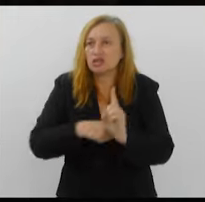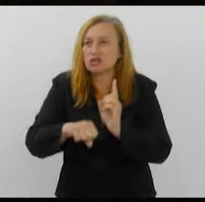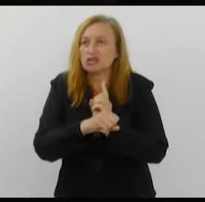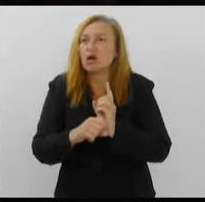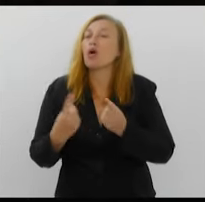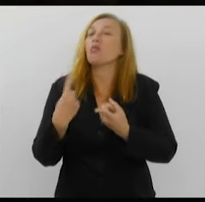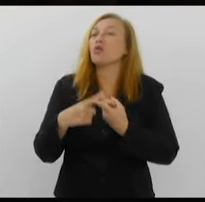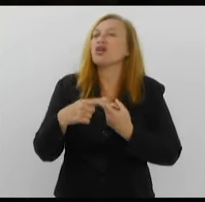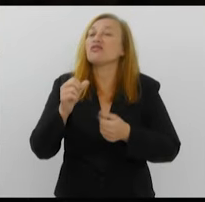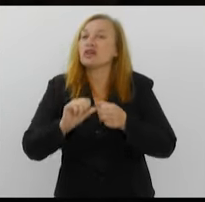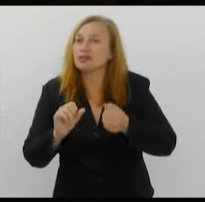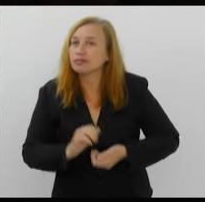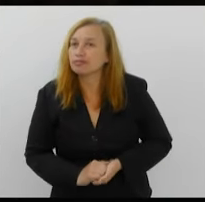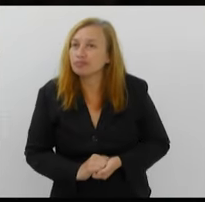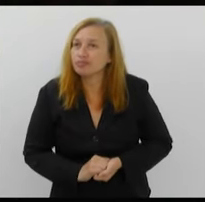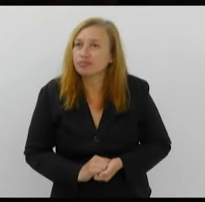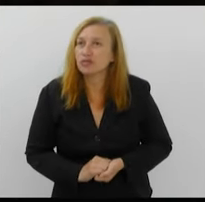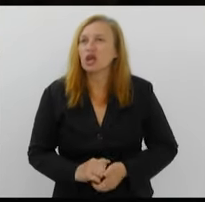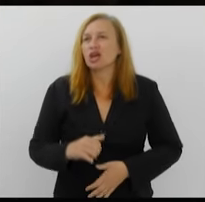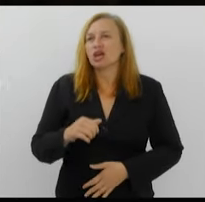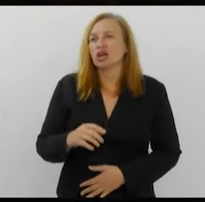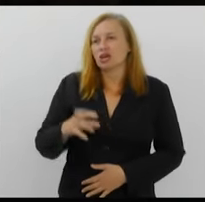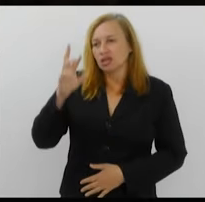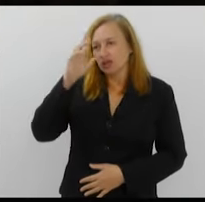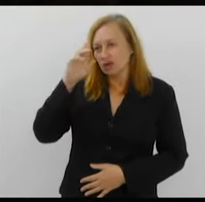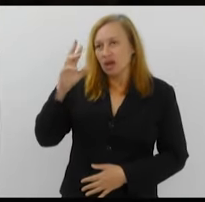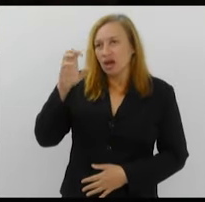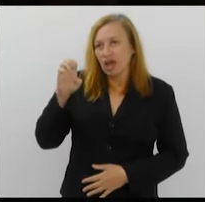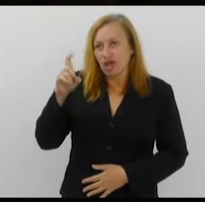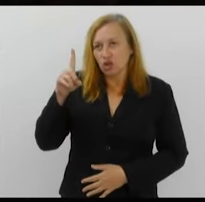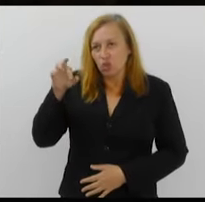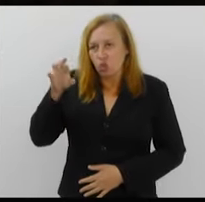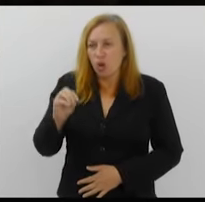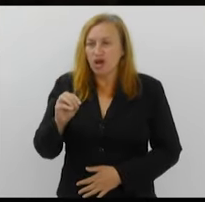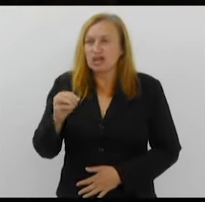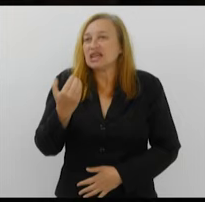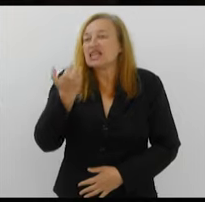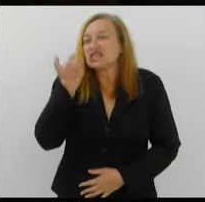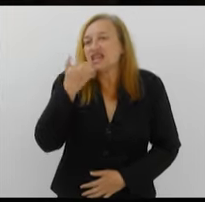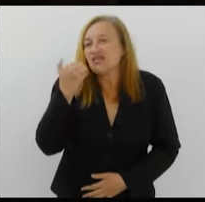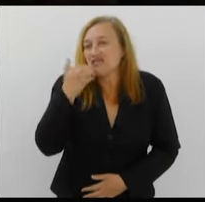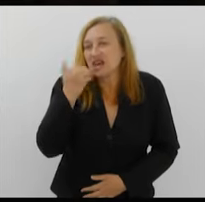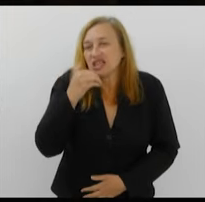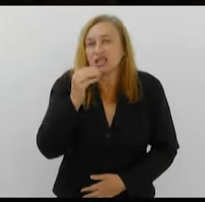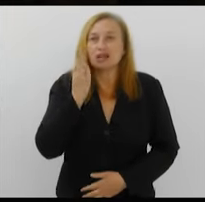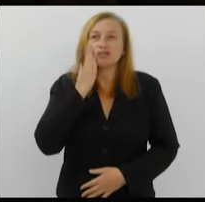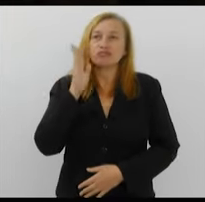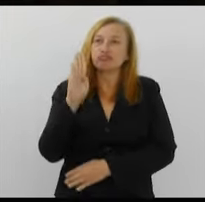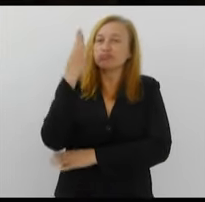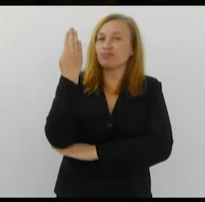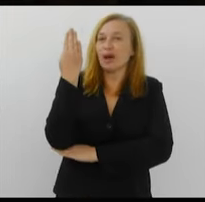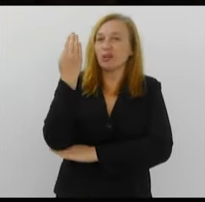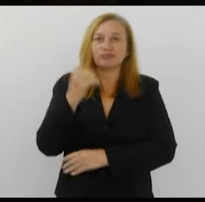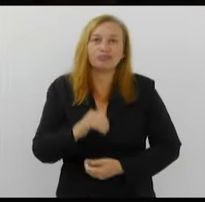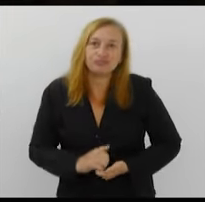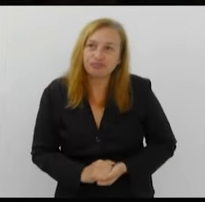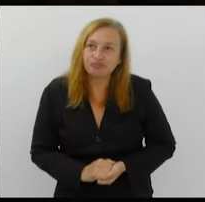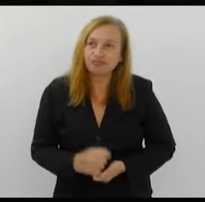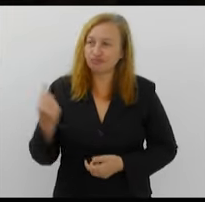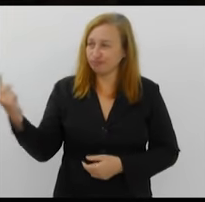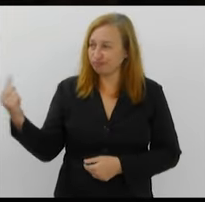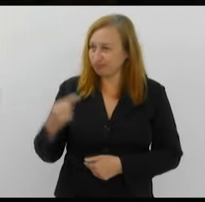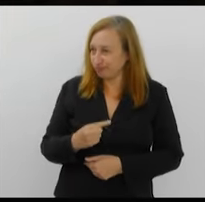isso? Senhor Eduardo Cavalieri, Vossa Excelência teve a pachorra, a petulância, a cara de pau, a disfarçatez de